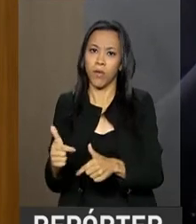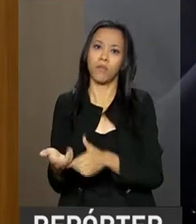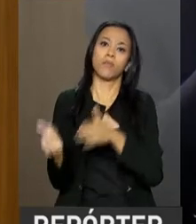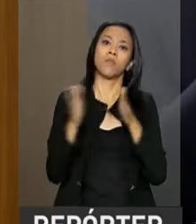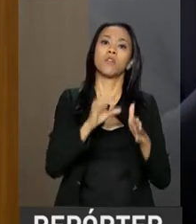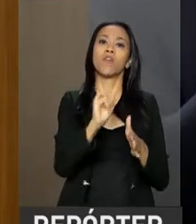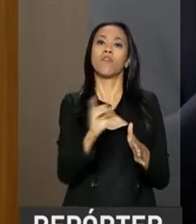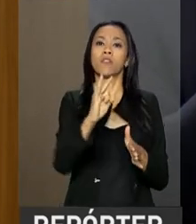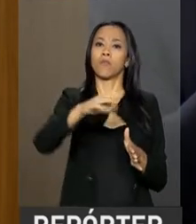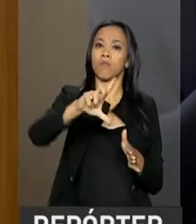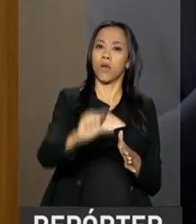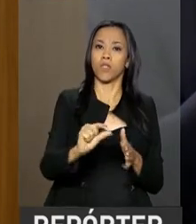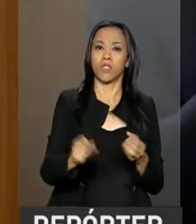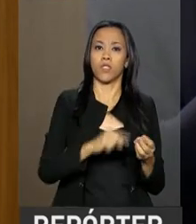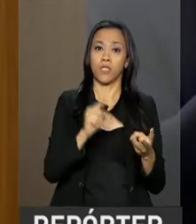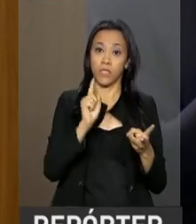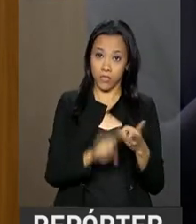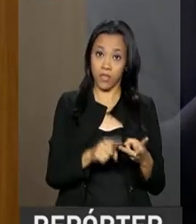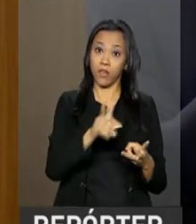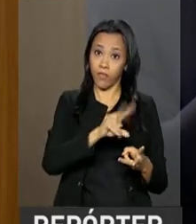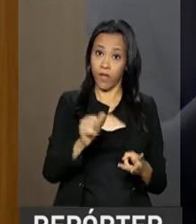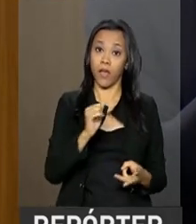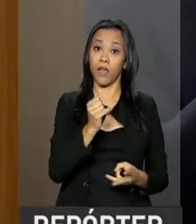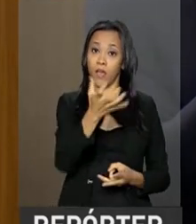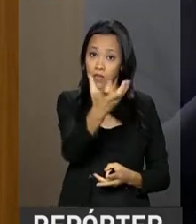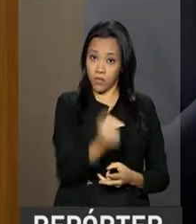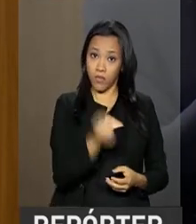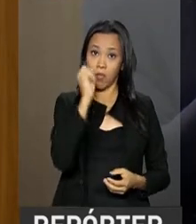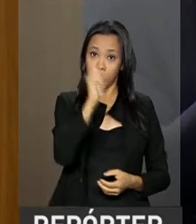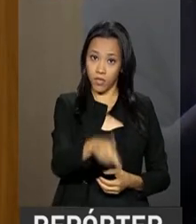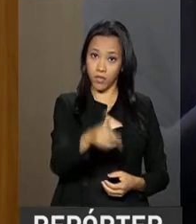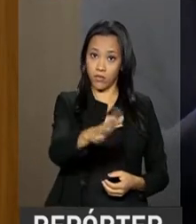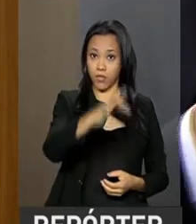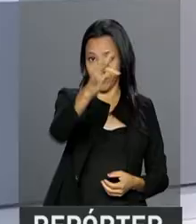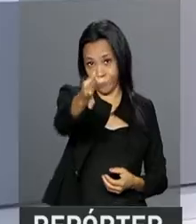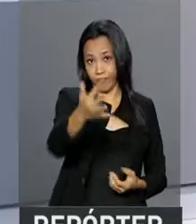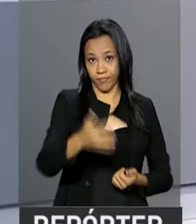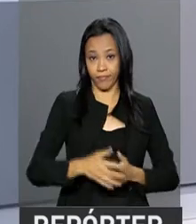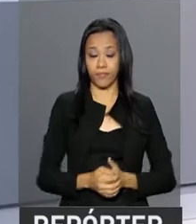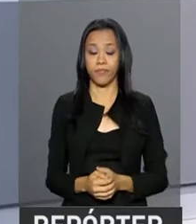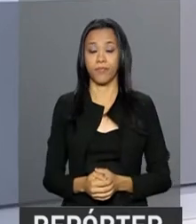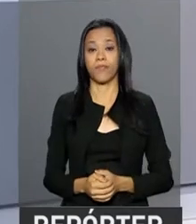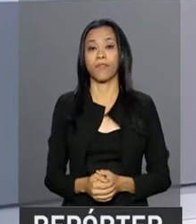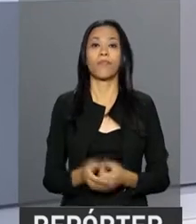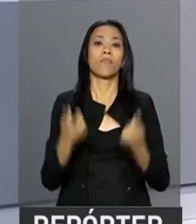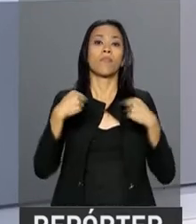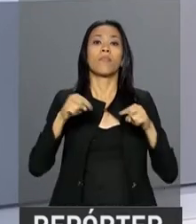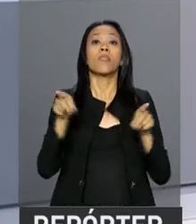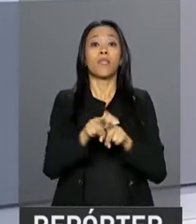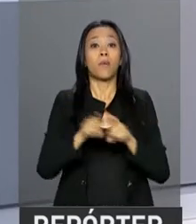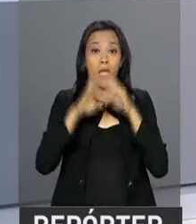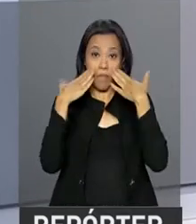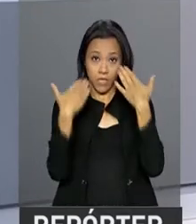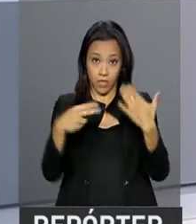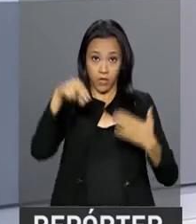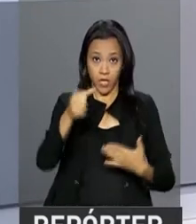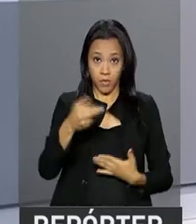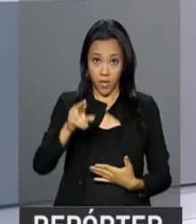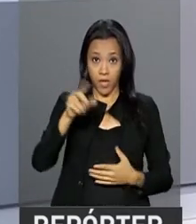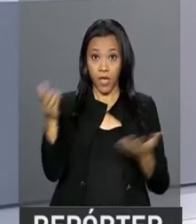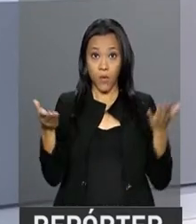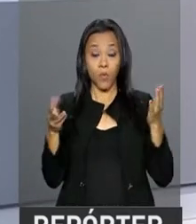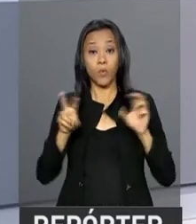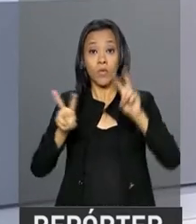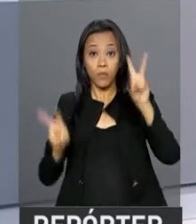baixa. Terceiro, que vão receber a aposentadoria o dia que se aposentar. Além da exibição na NBR, o Agora Brasil